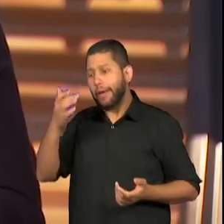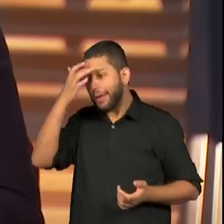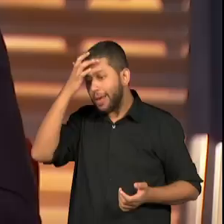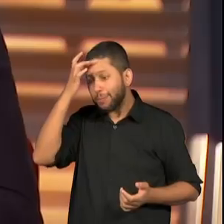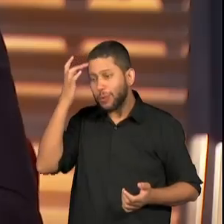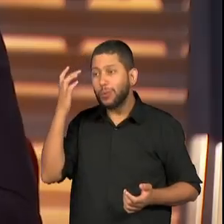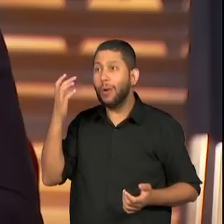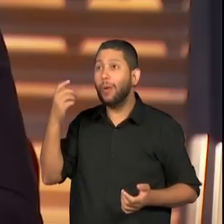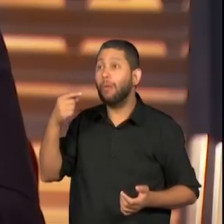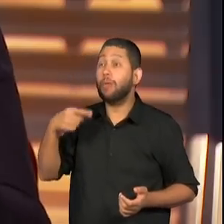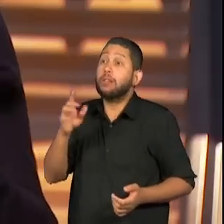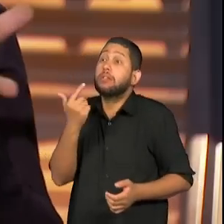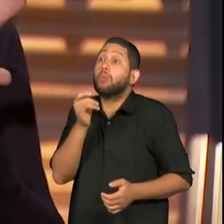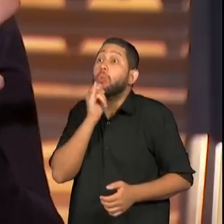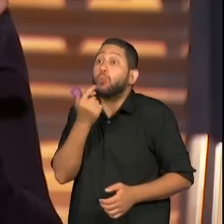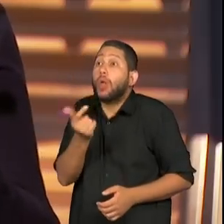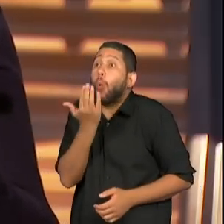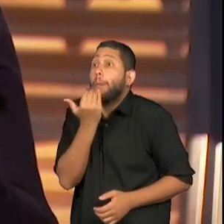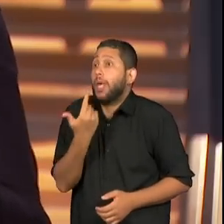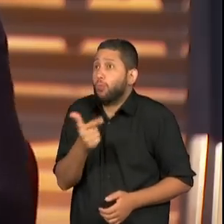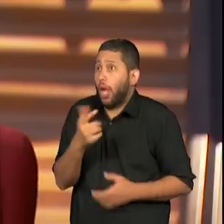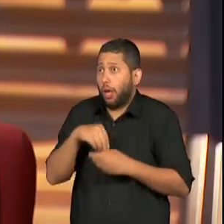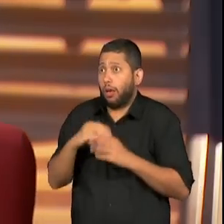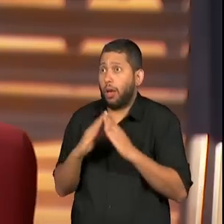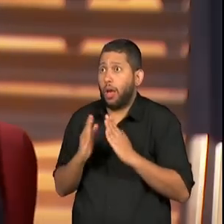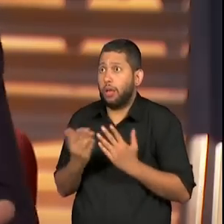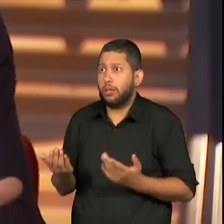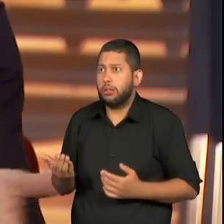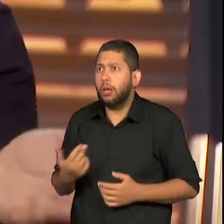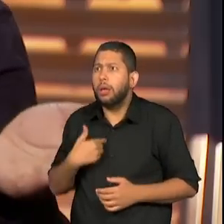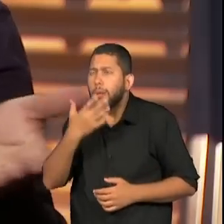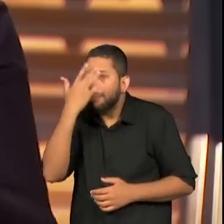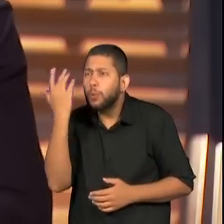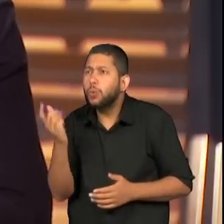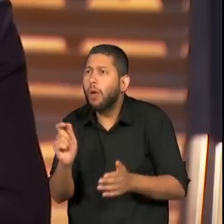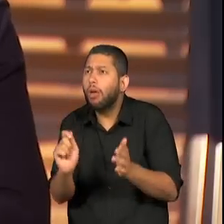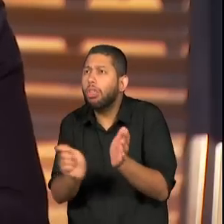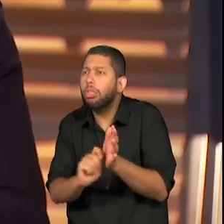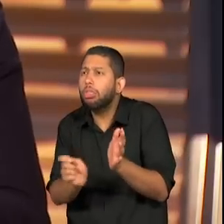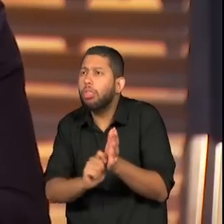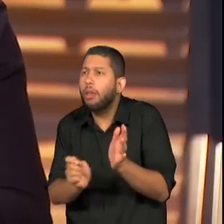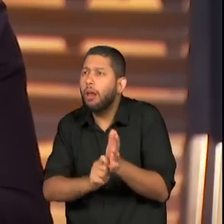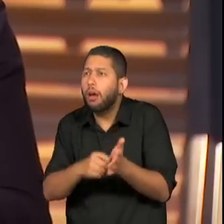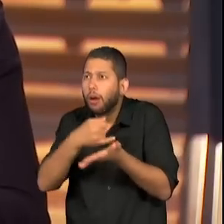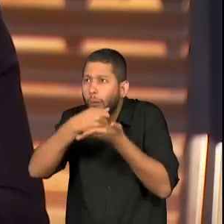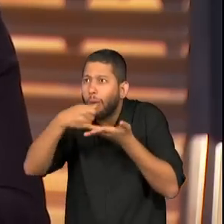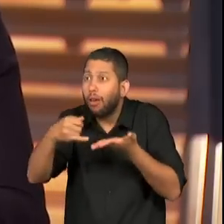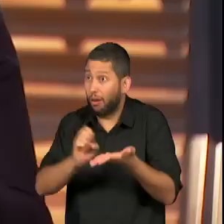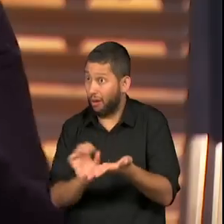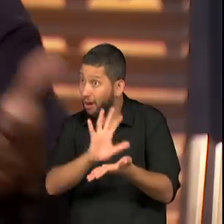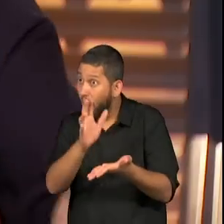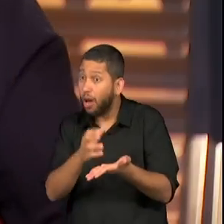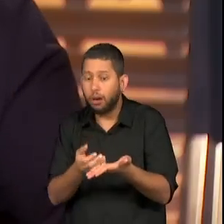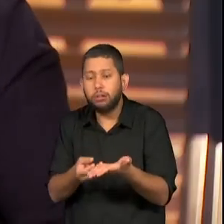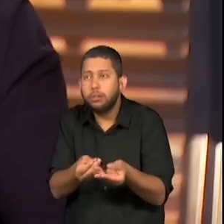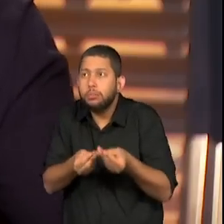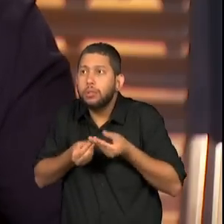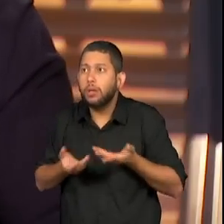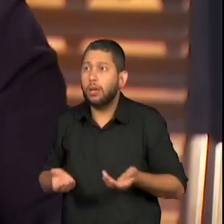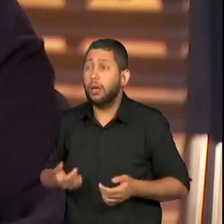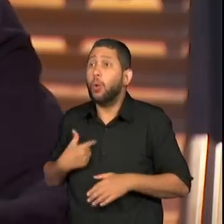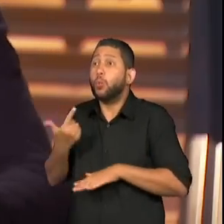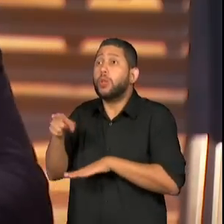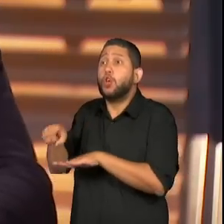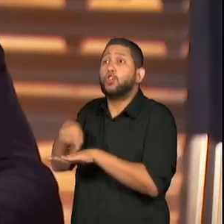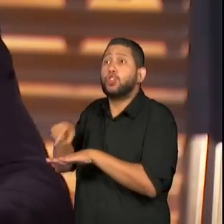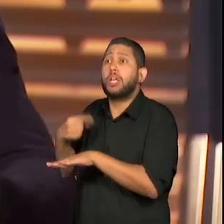tipo, às vezes a gente não tinha nem o que comer direito, mas tinha alguém com cocaína para oferecer, que é uma droga cara. Às vezes, pô, a gente não tinha nenhum chinelo, mas tinha